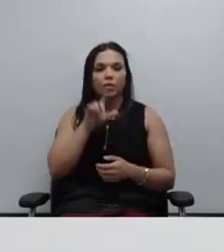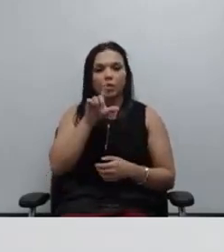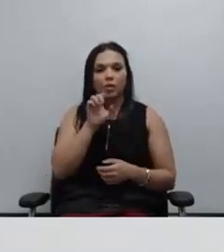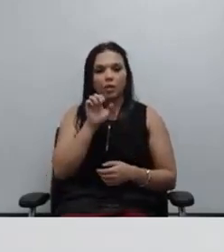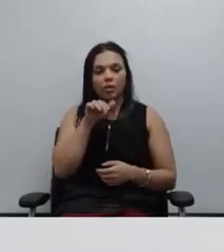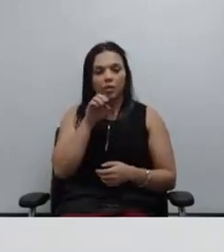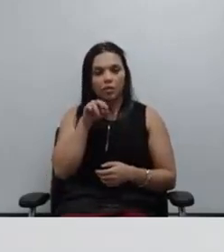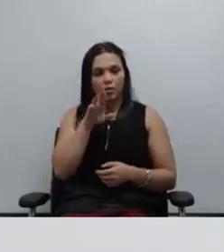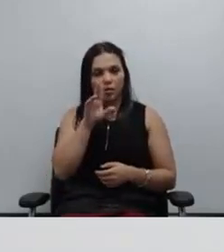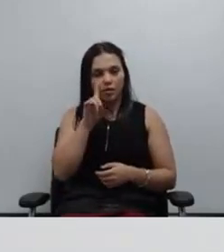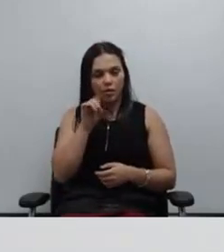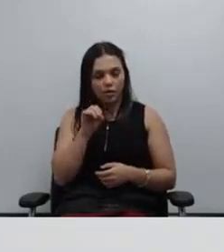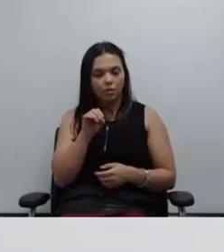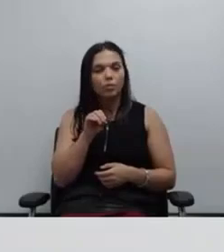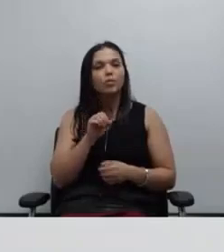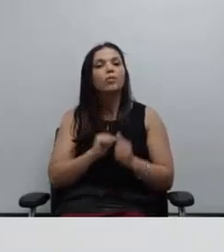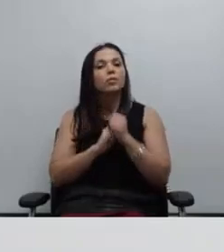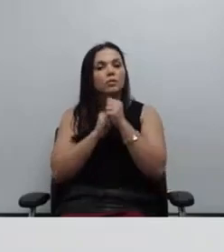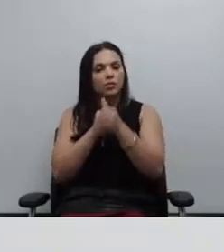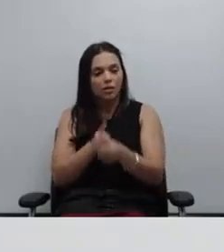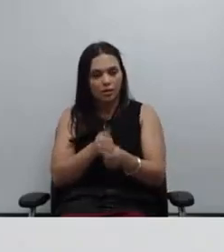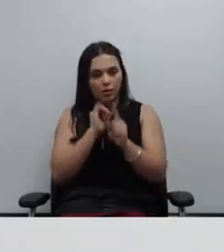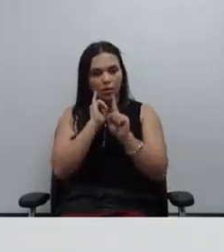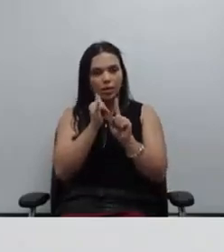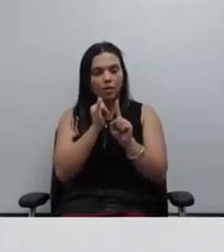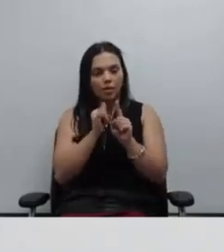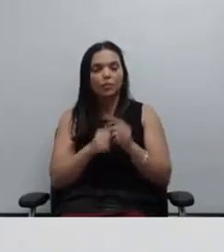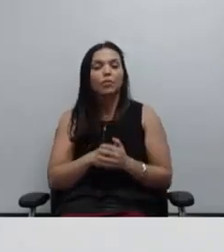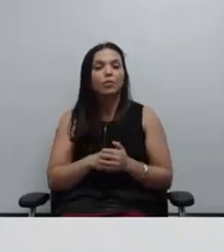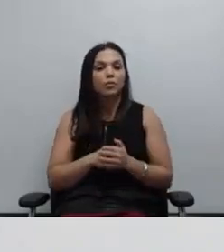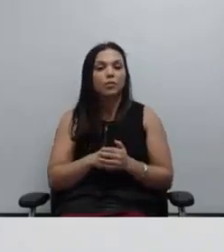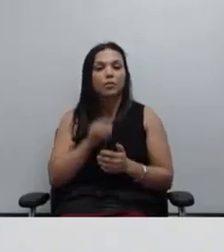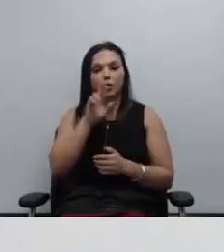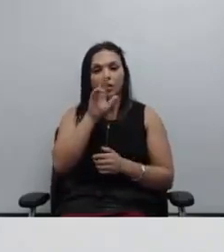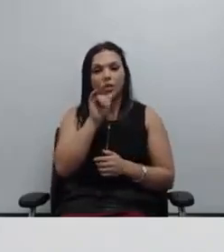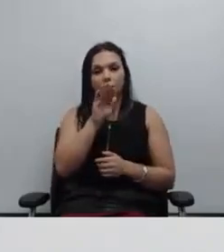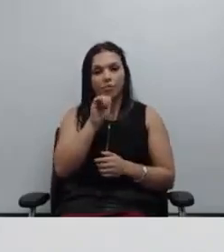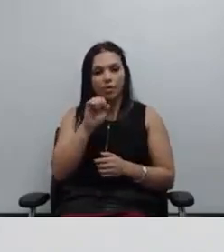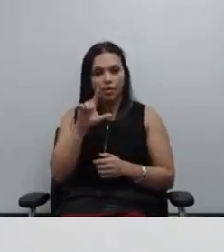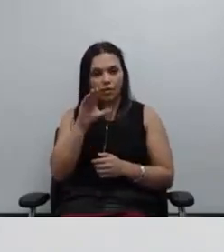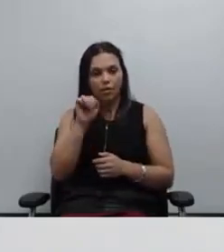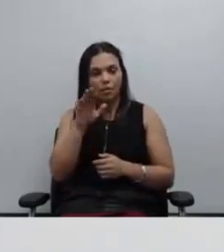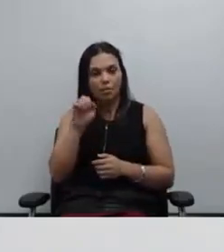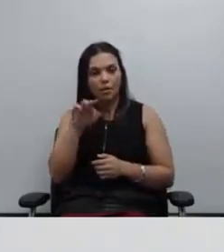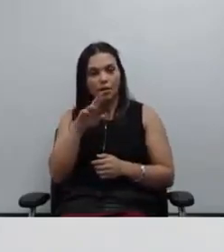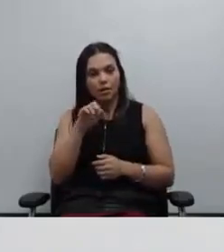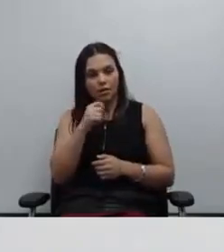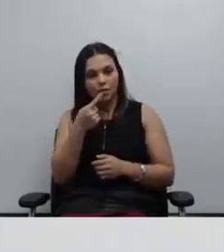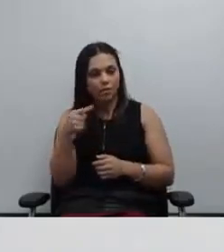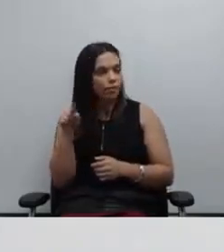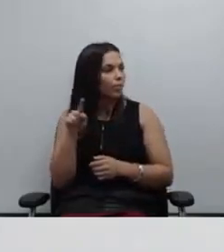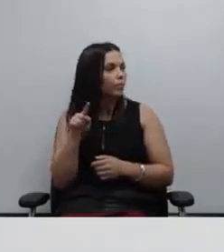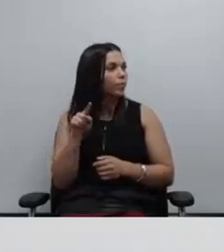Excelentíssimo conselheiro Leonardo de Paula. Com o relator, presidente. Excelentíssimo conselheiro Rafael Camarão.